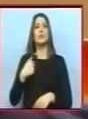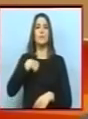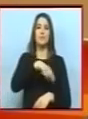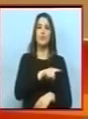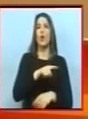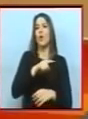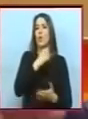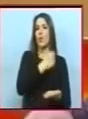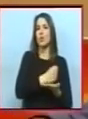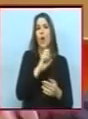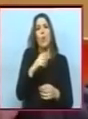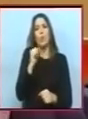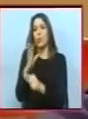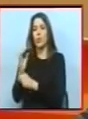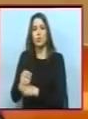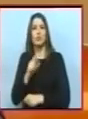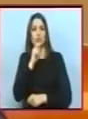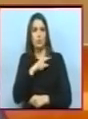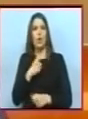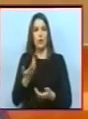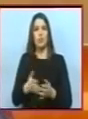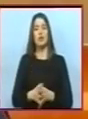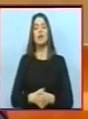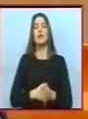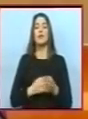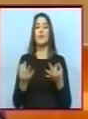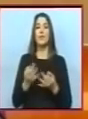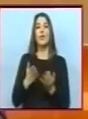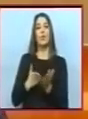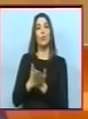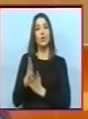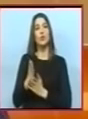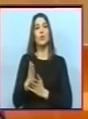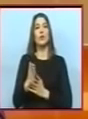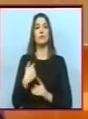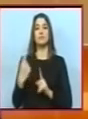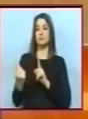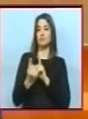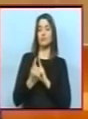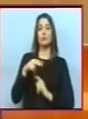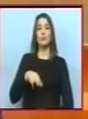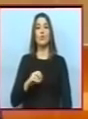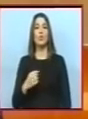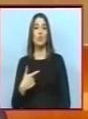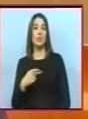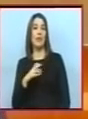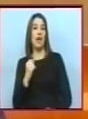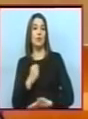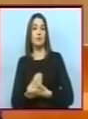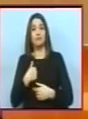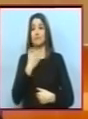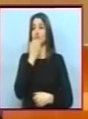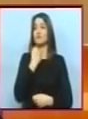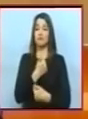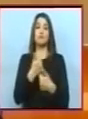ou a outros profissionais. E o que é certo, que é um facto, é que continuam a recorrer ao notário, enfim, com um grande agrado do nosso, e isso significa